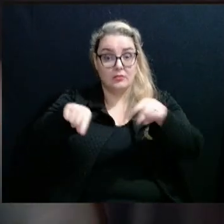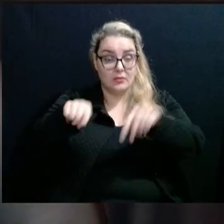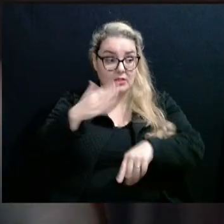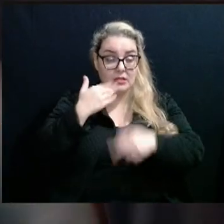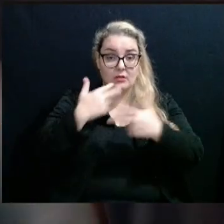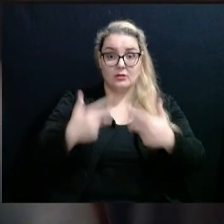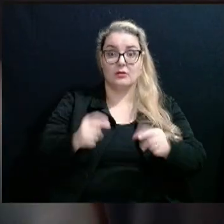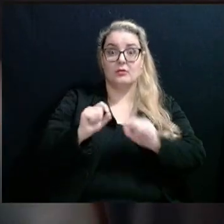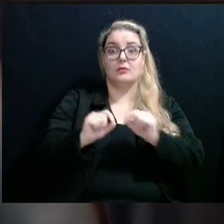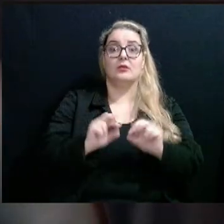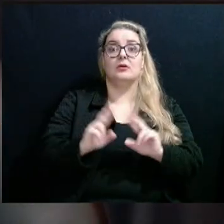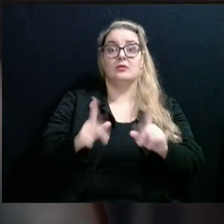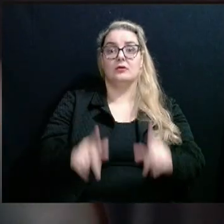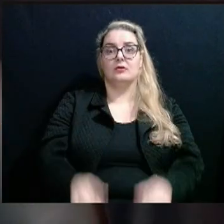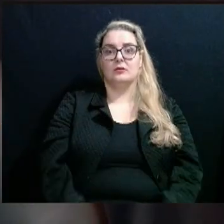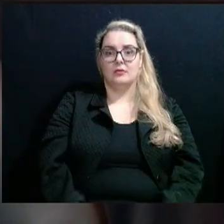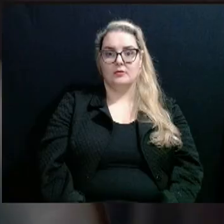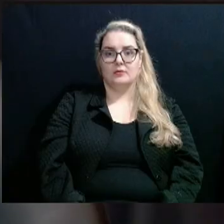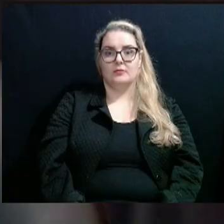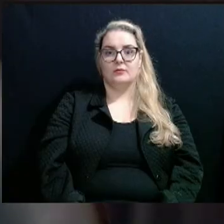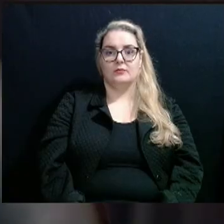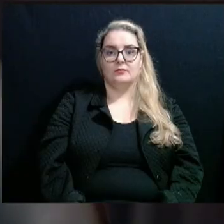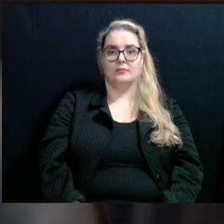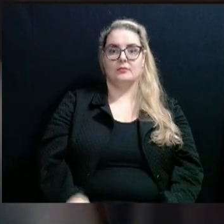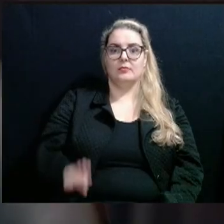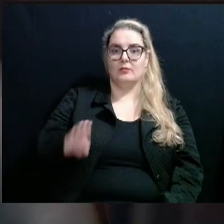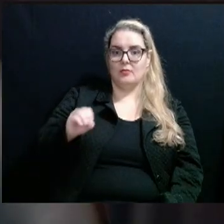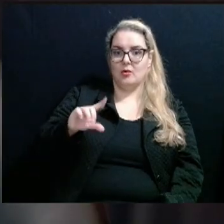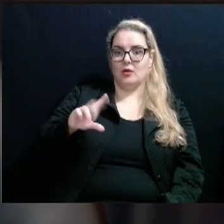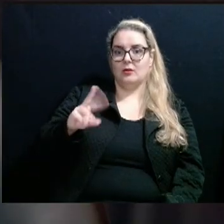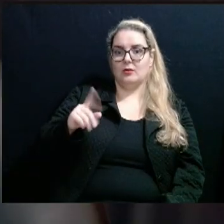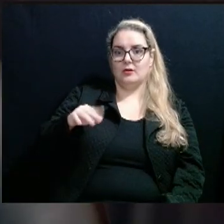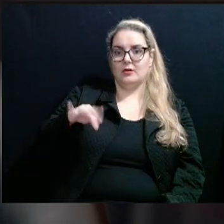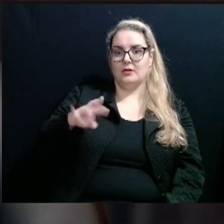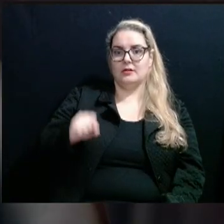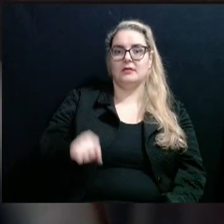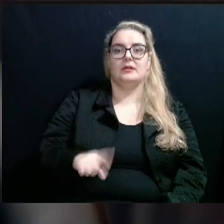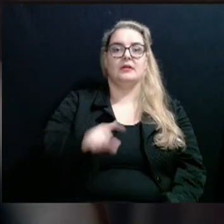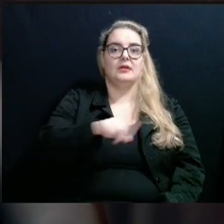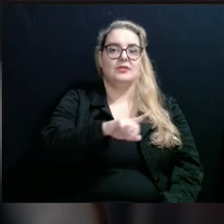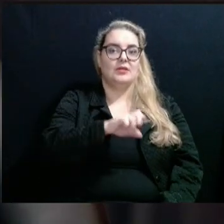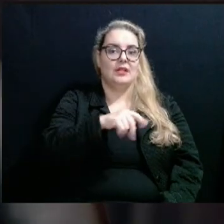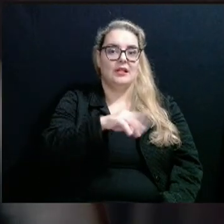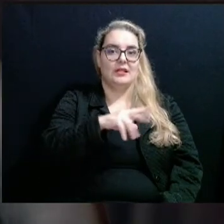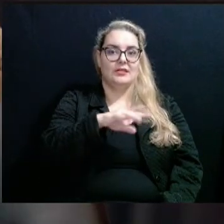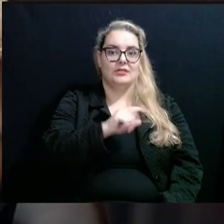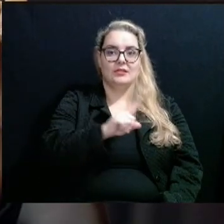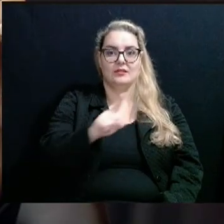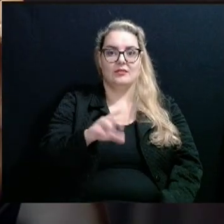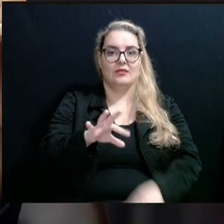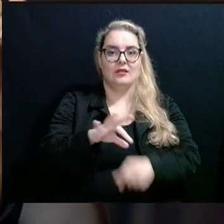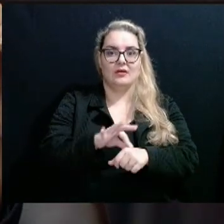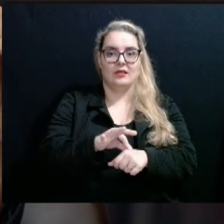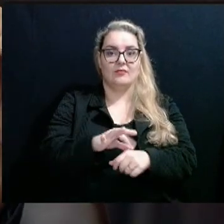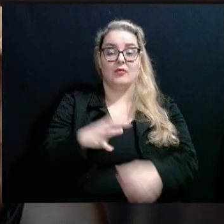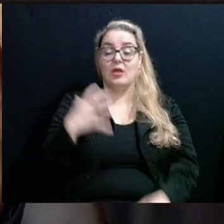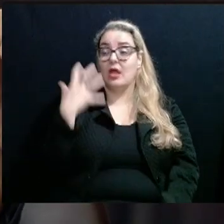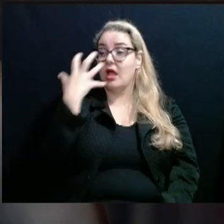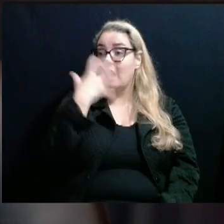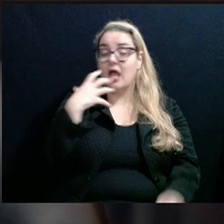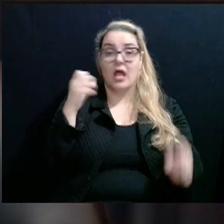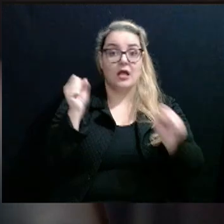diferente? O bolonhesa, que era de lentilha, não era de carne, mas que ficaram apaixonados. Porque é uma